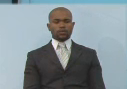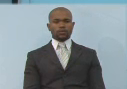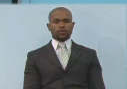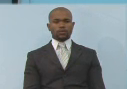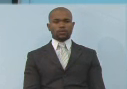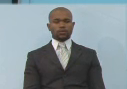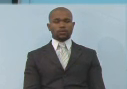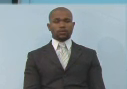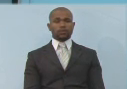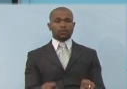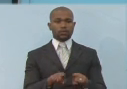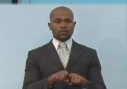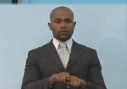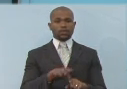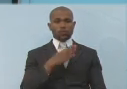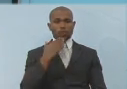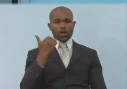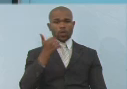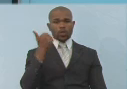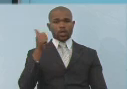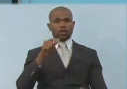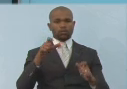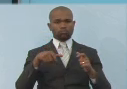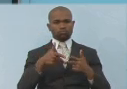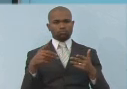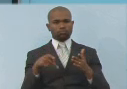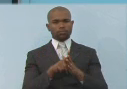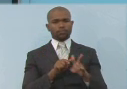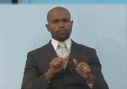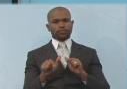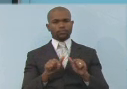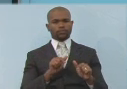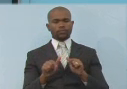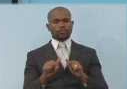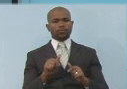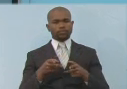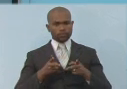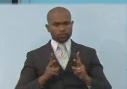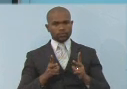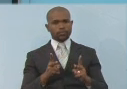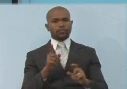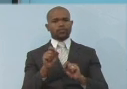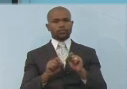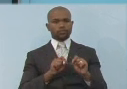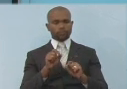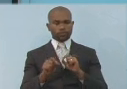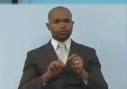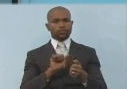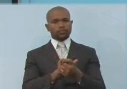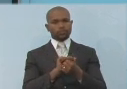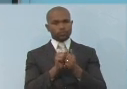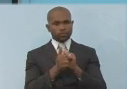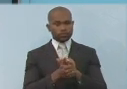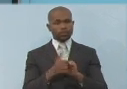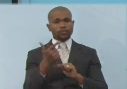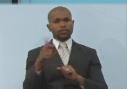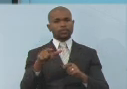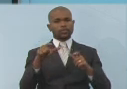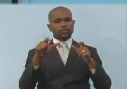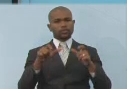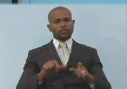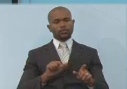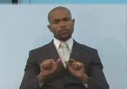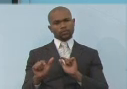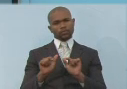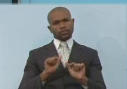Dentro do eixo melhoria do ambiente de trabalho, vamos dar continuidade à readequação dos ambientes de